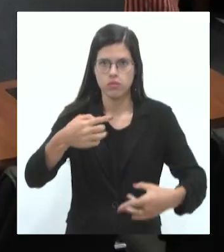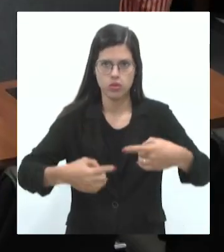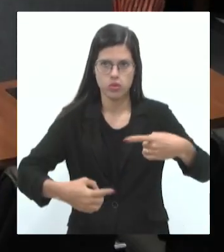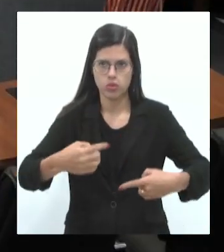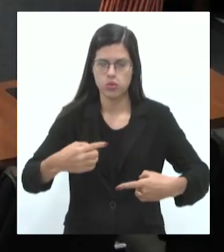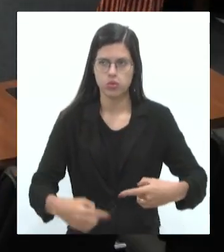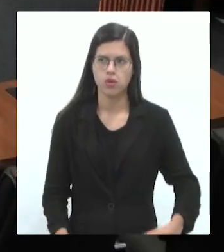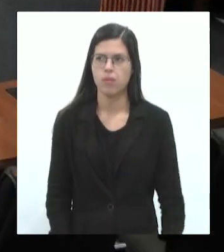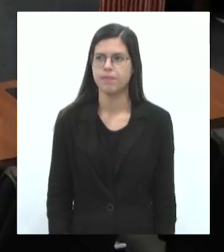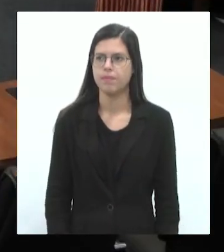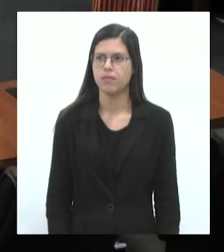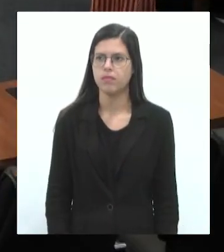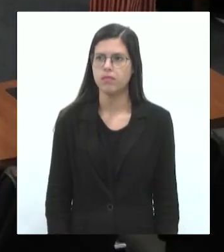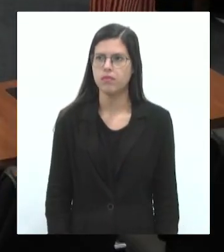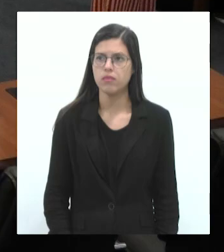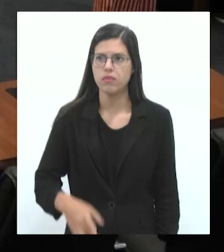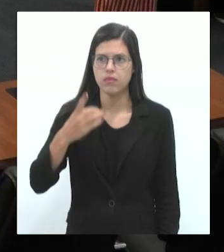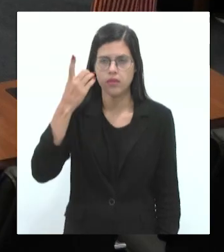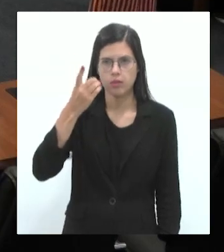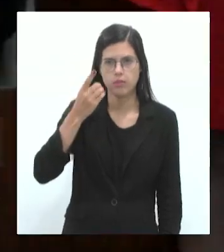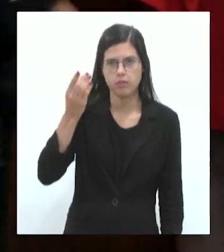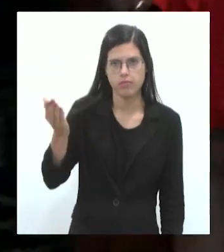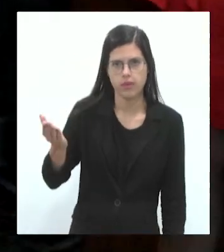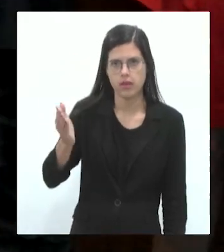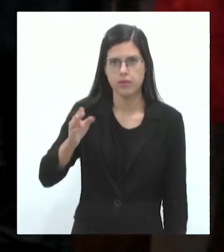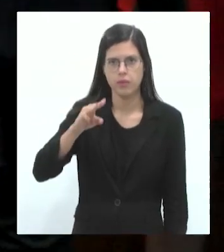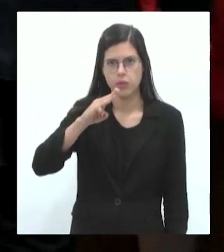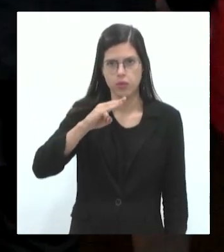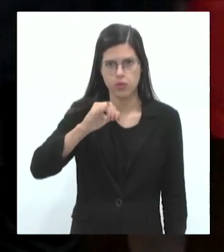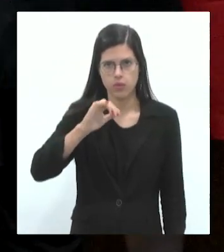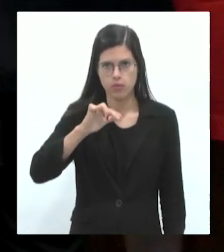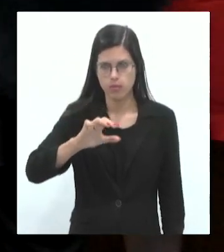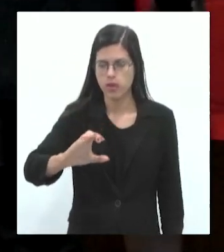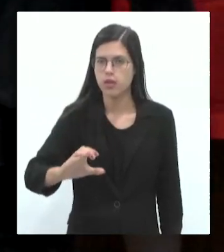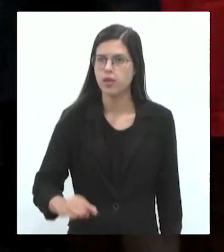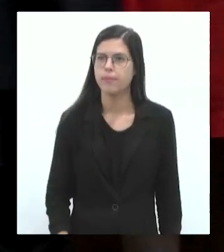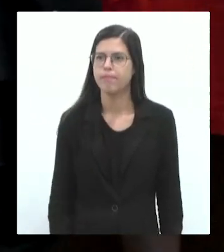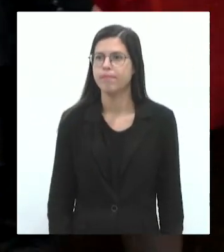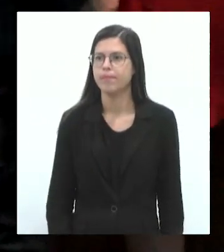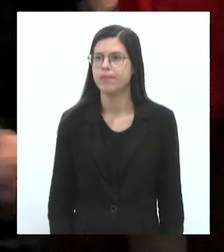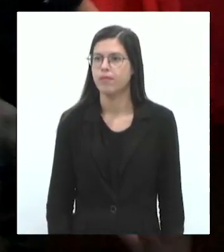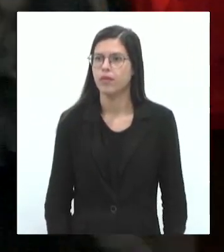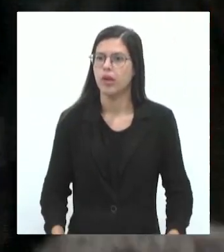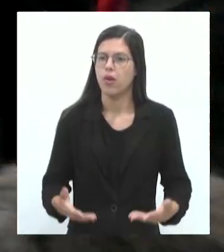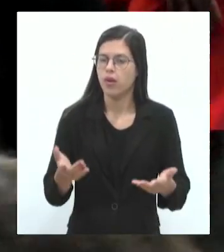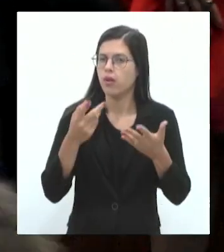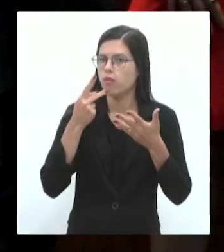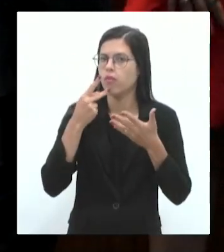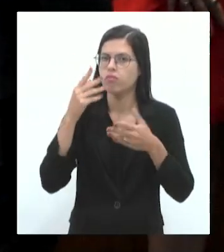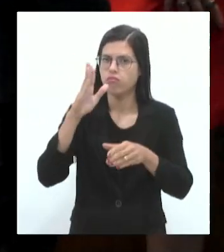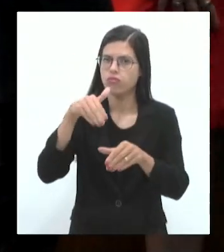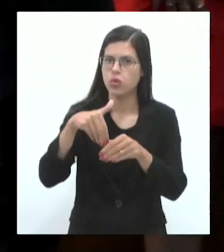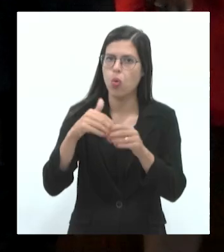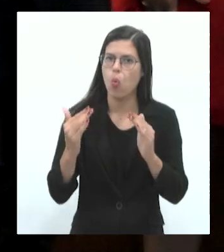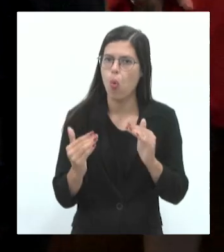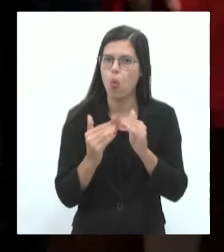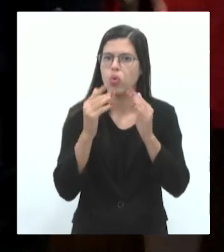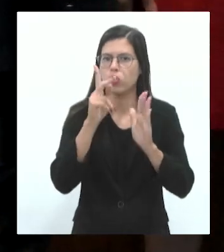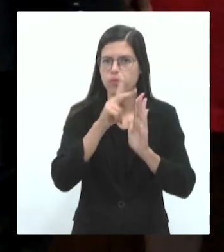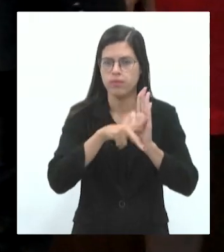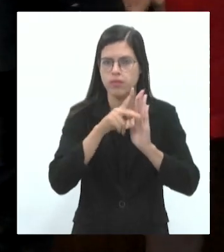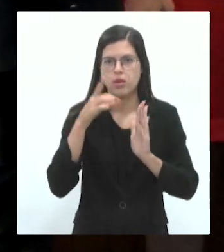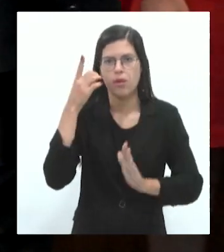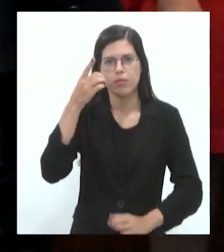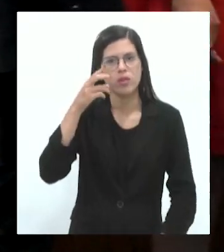Para a declaração, presidente. Bom, queria dizer que votei favorável a esse projeto da Tia Ju.